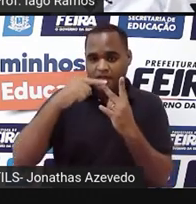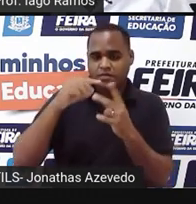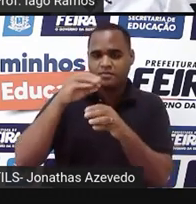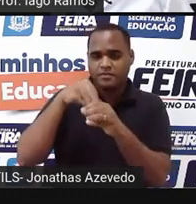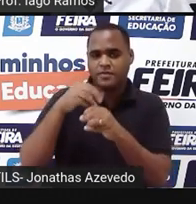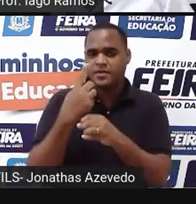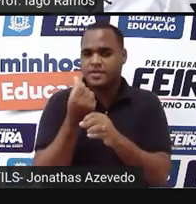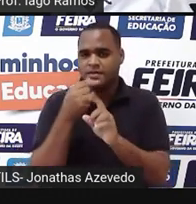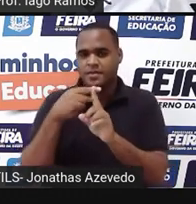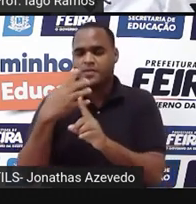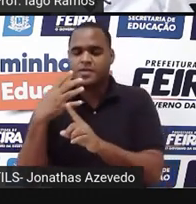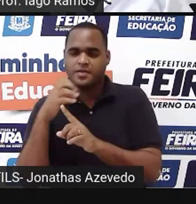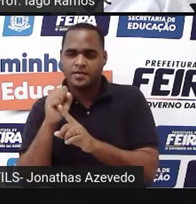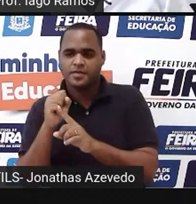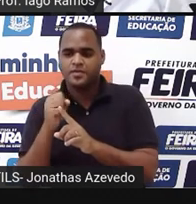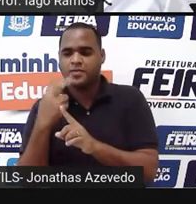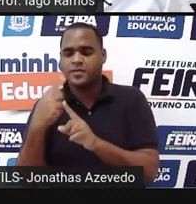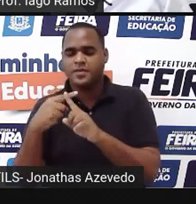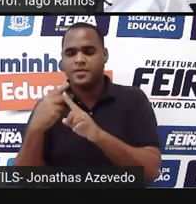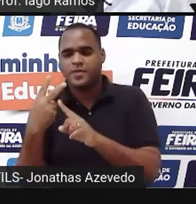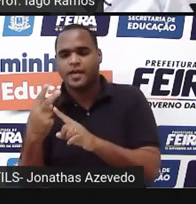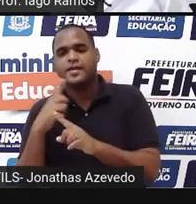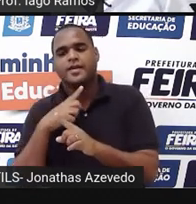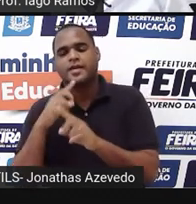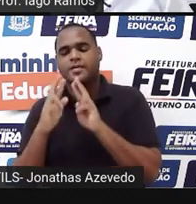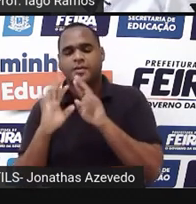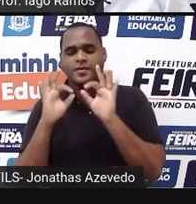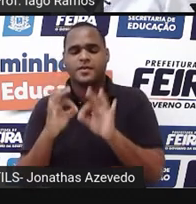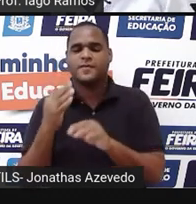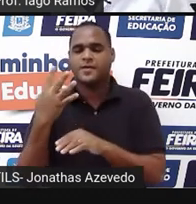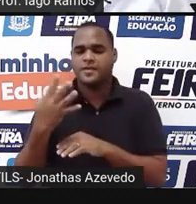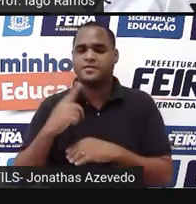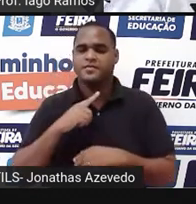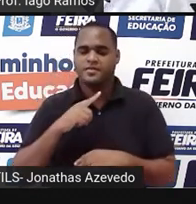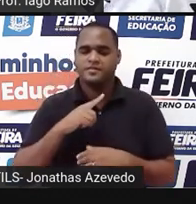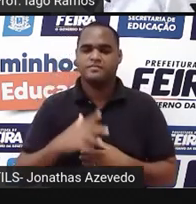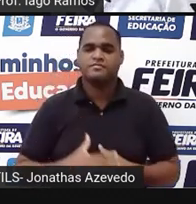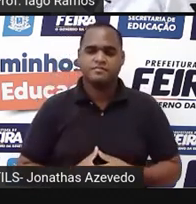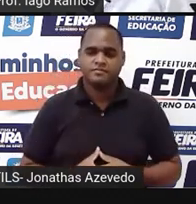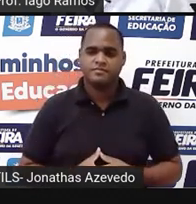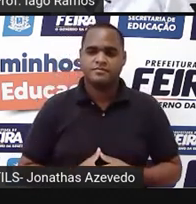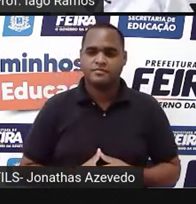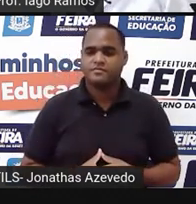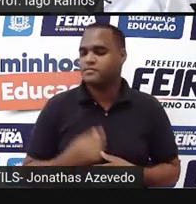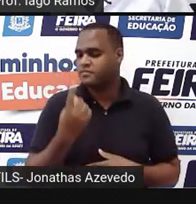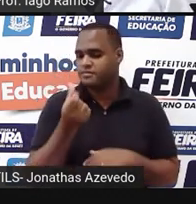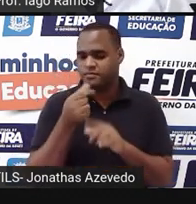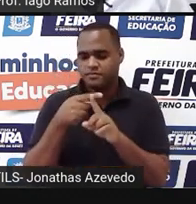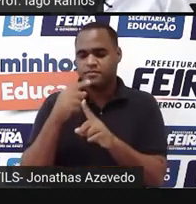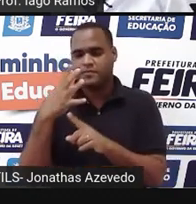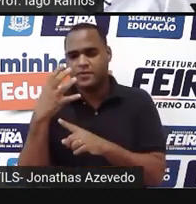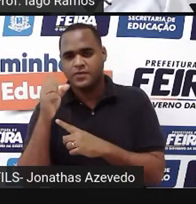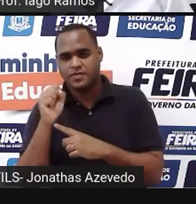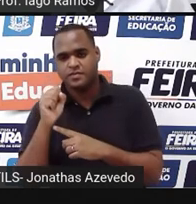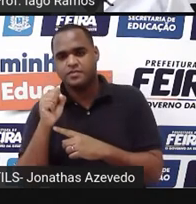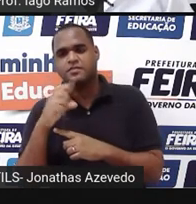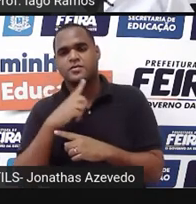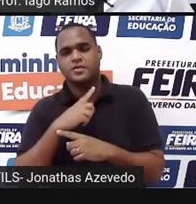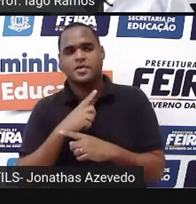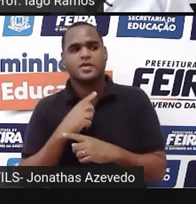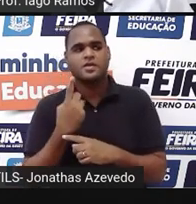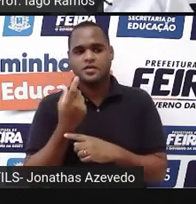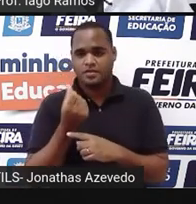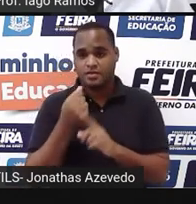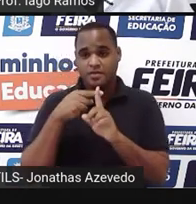Embaixo ficou 2 vezes 2 dá 4, tá bom? Aquela raiz ali de 16 mais 48, 16